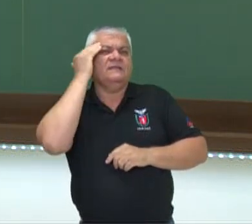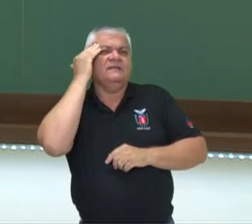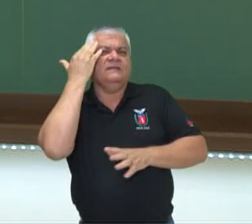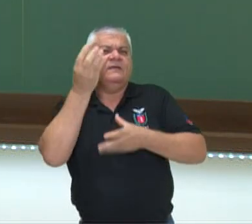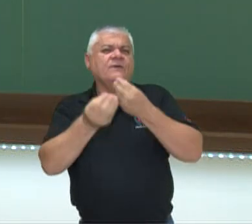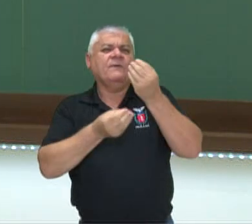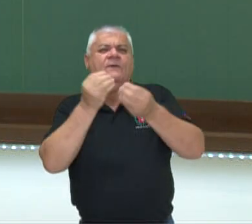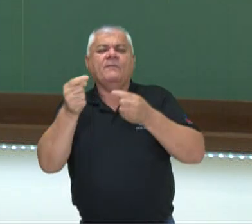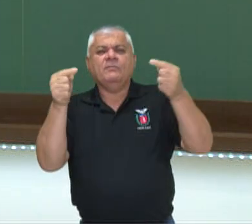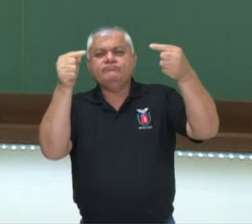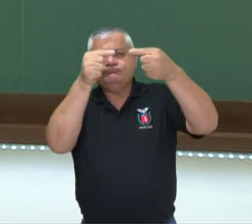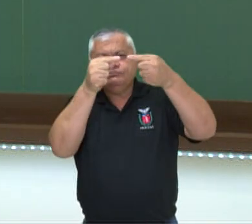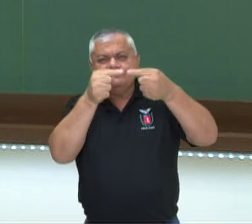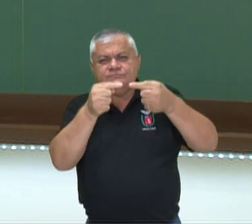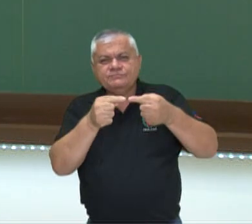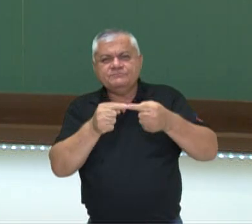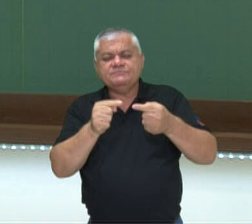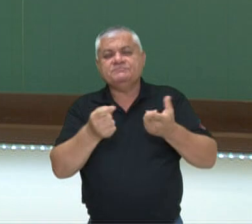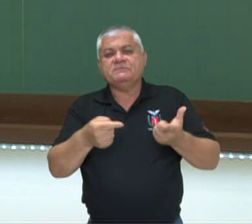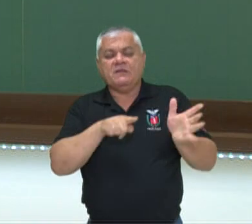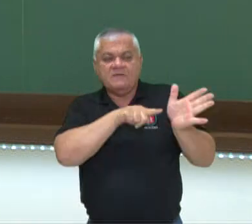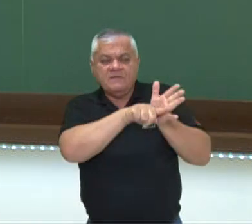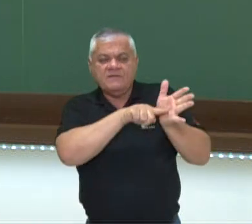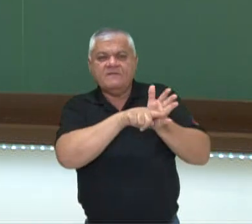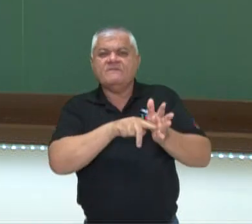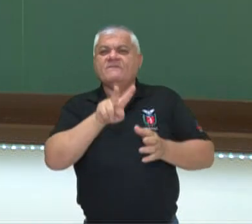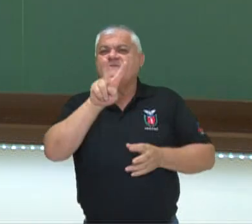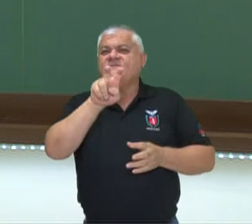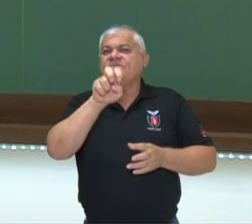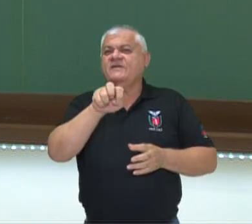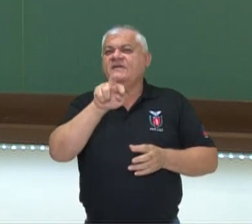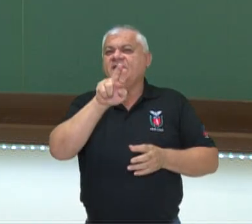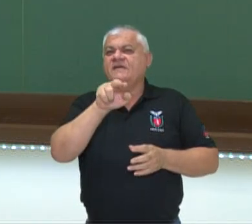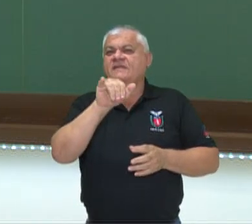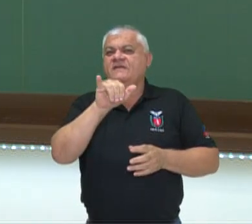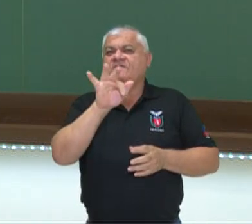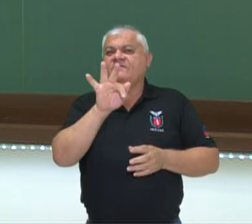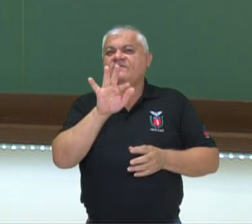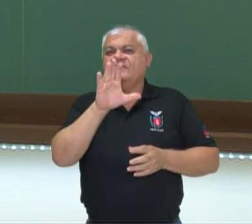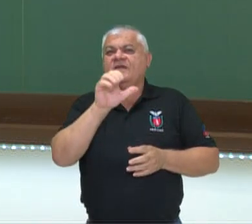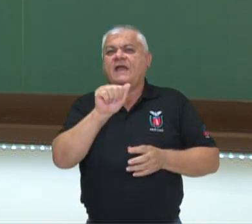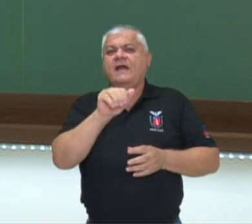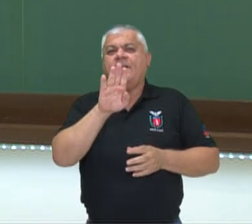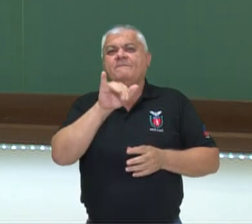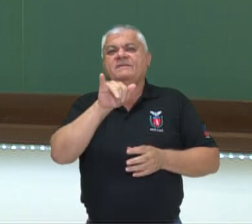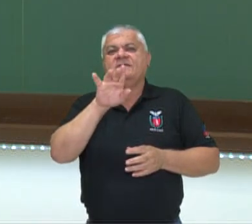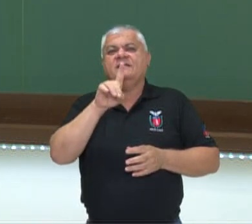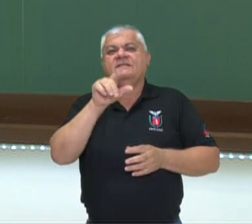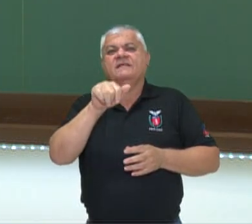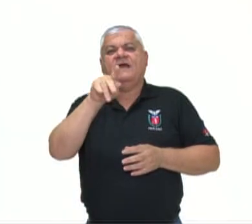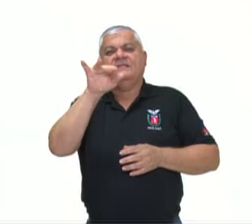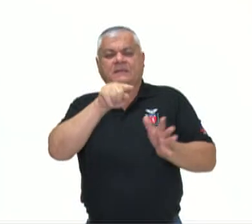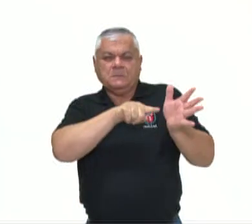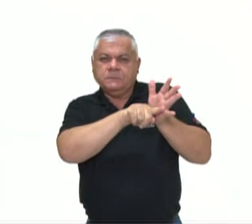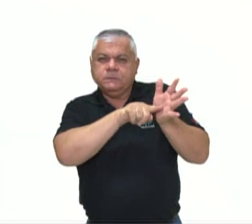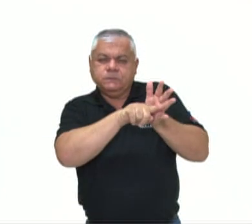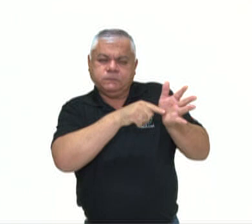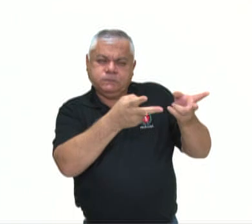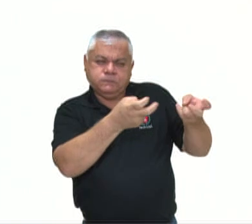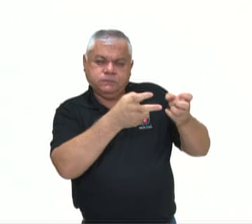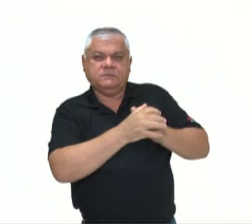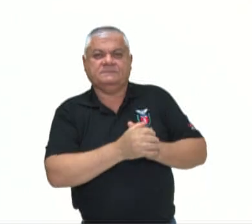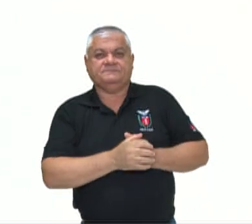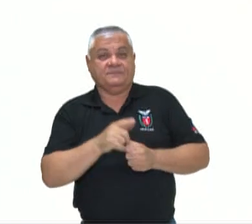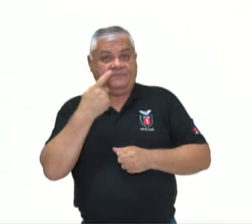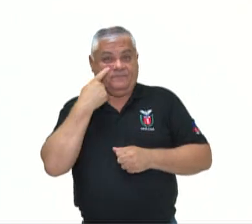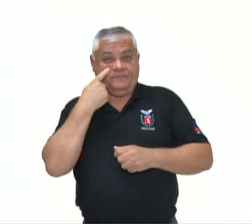como aplicar esse critério da verificabilidade a frases como essas que nós vamos ler agora. Analise as frases